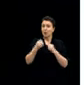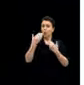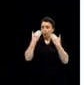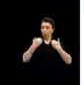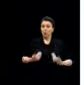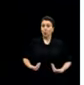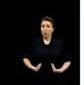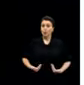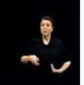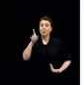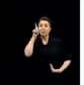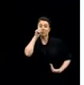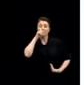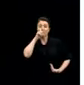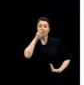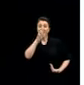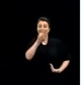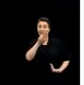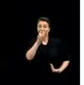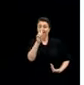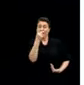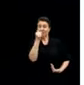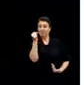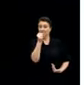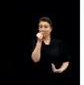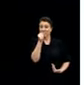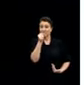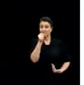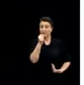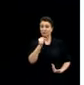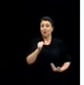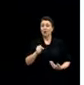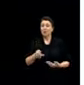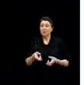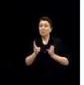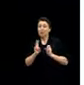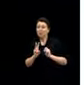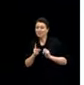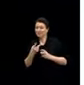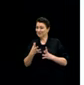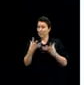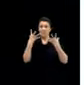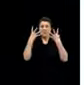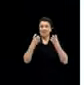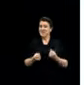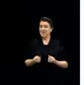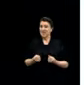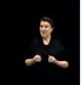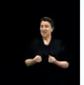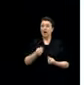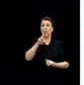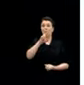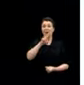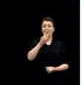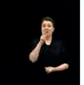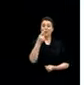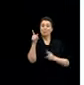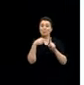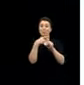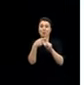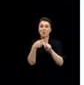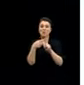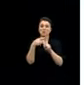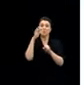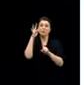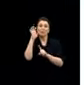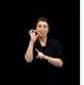RH negativo pode reconhecer o feto RH positivo como corpo estranho, que ele não está acostumado, né? Aquilo ali é um corpo